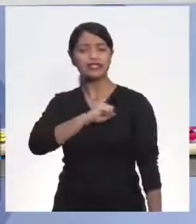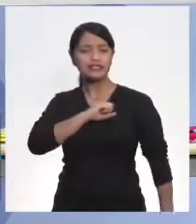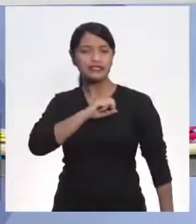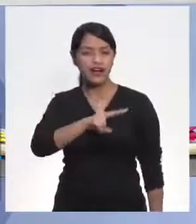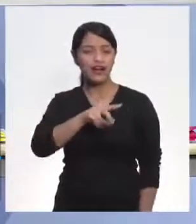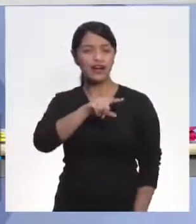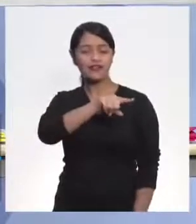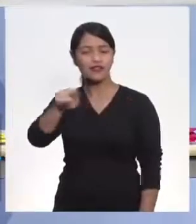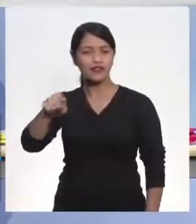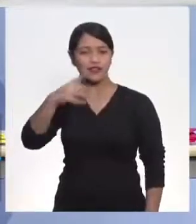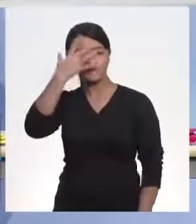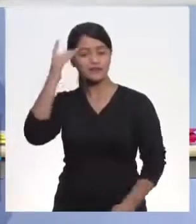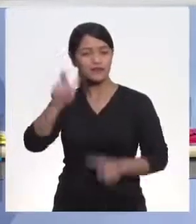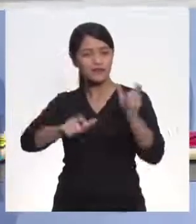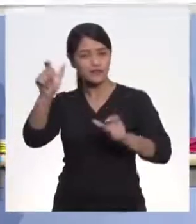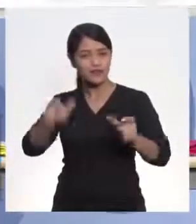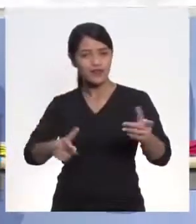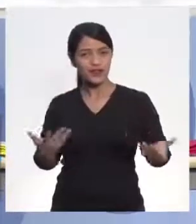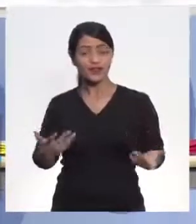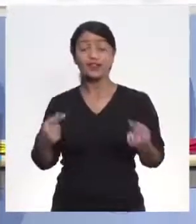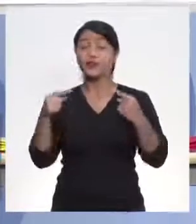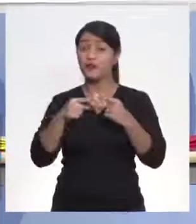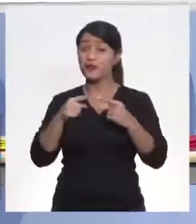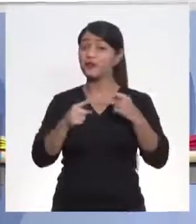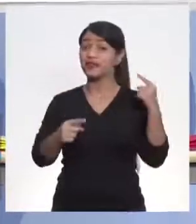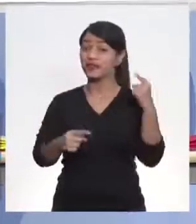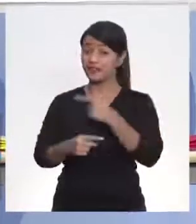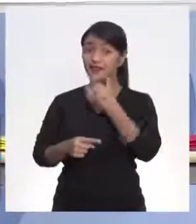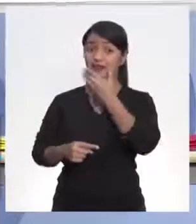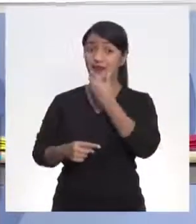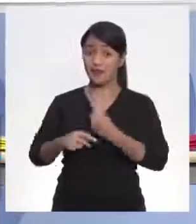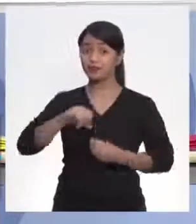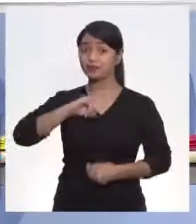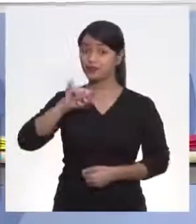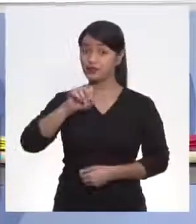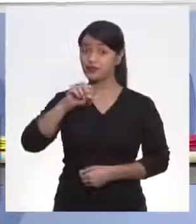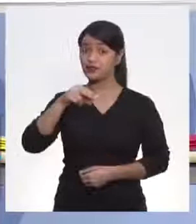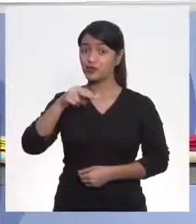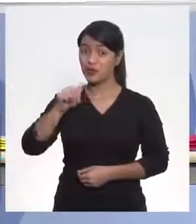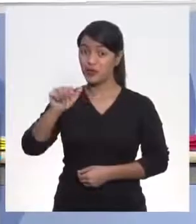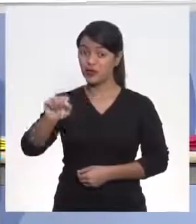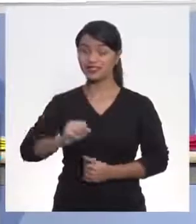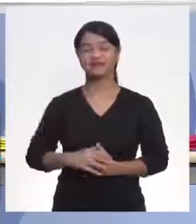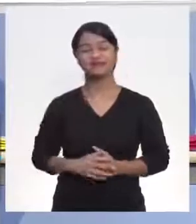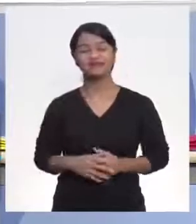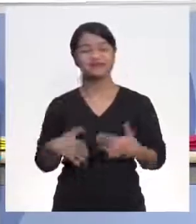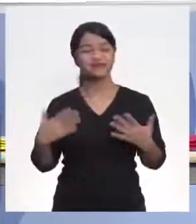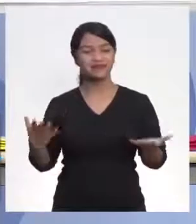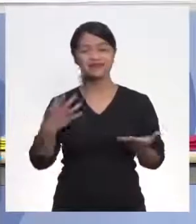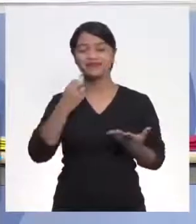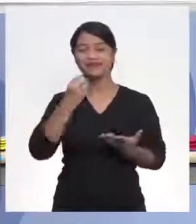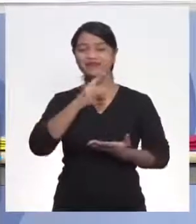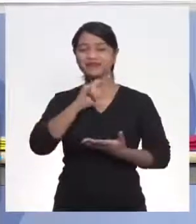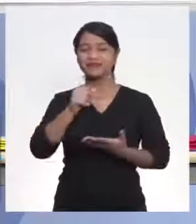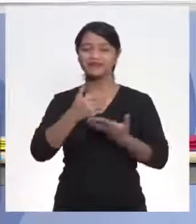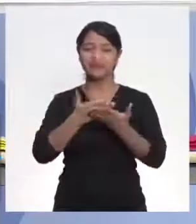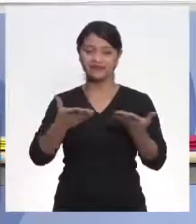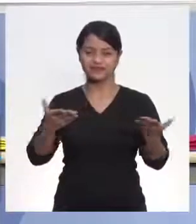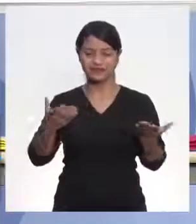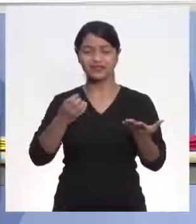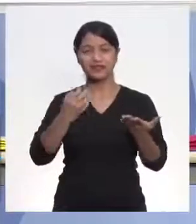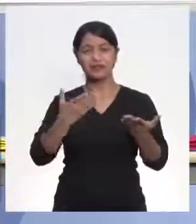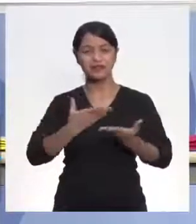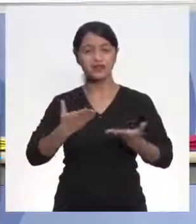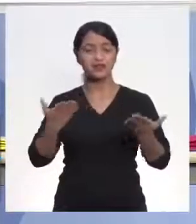rapaziada! Essa é a cara do Jonas, gente. Então assim, bom dia para todo mundo, bem-vindos a mais uma aula de